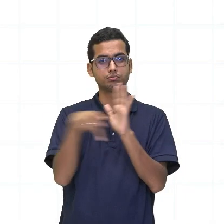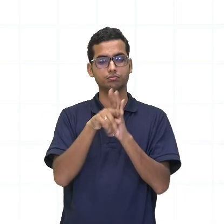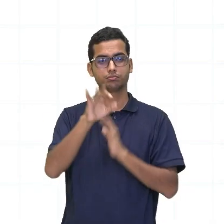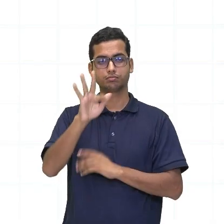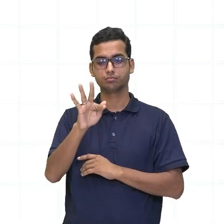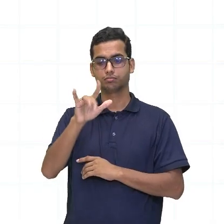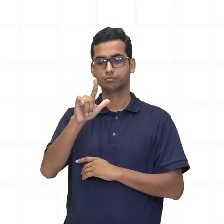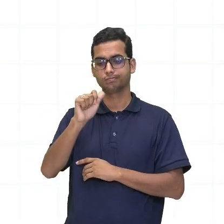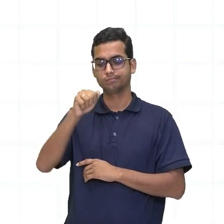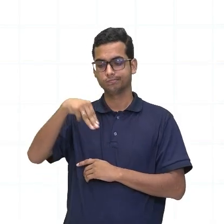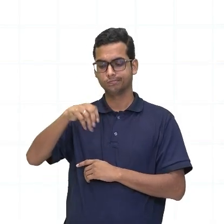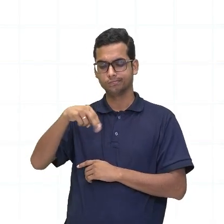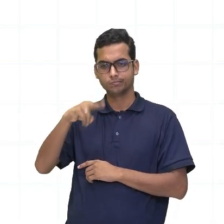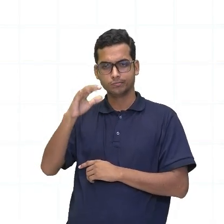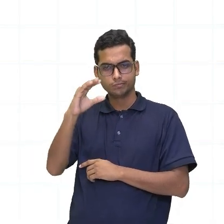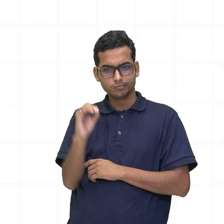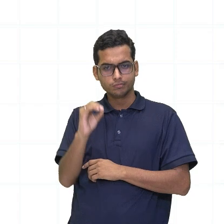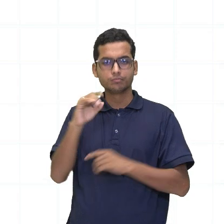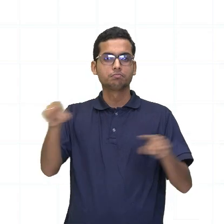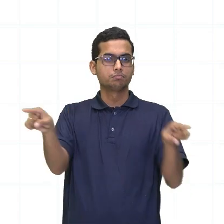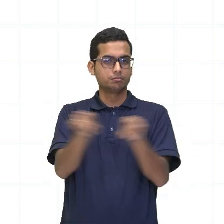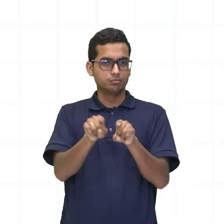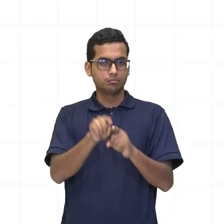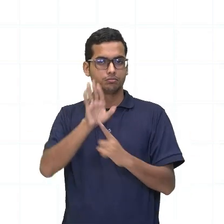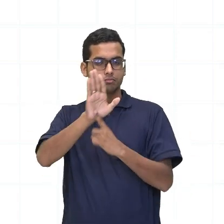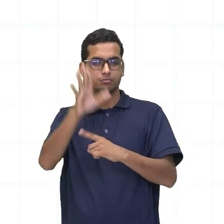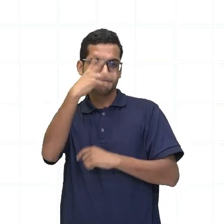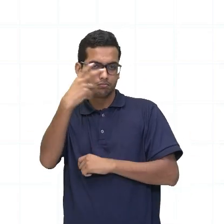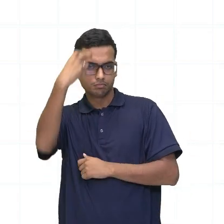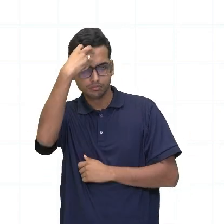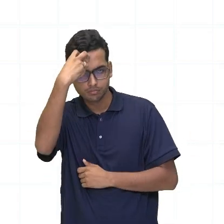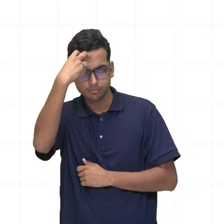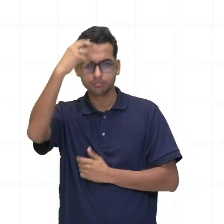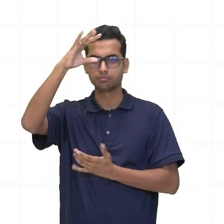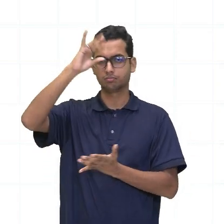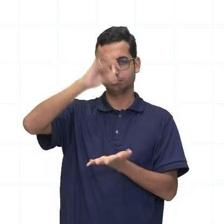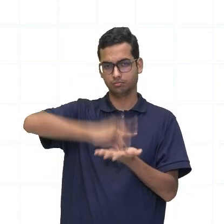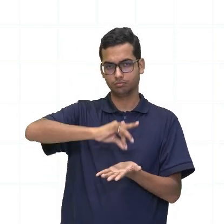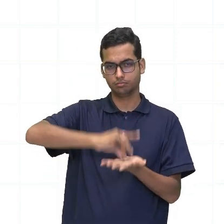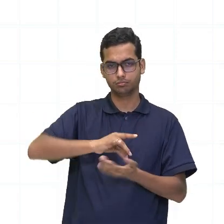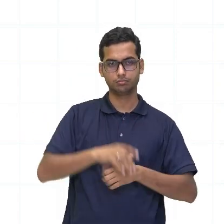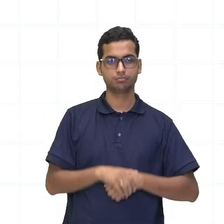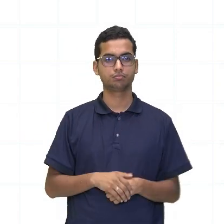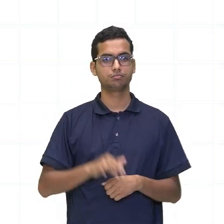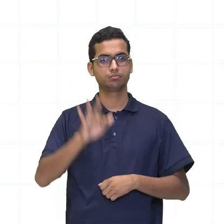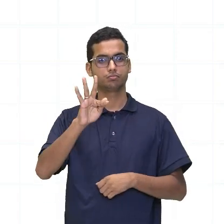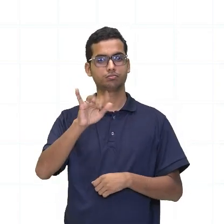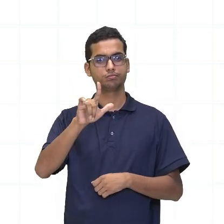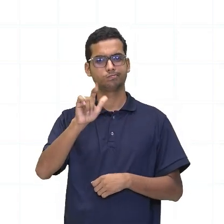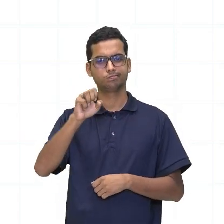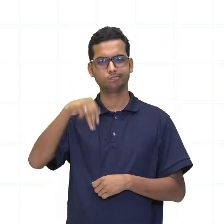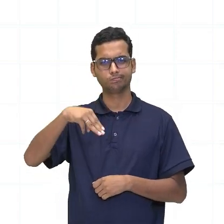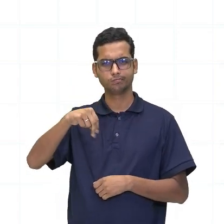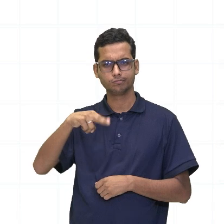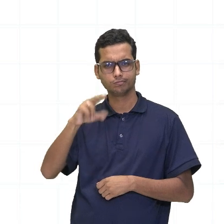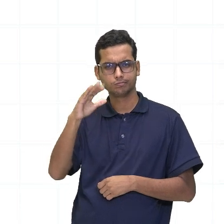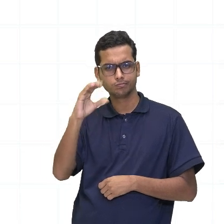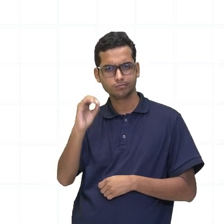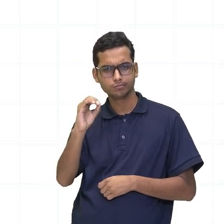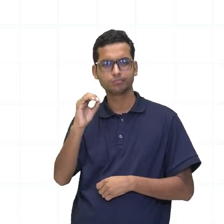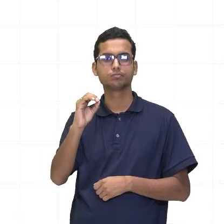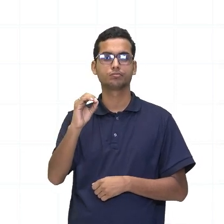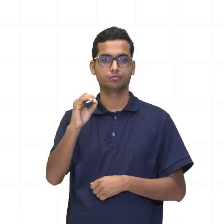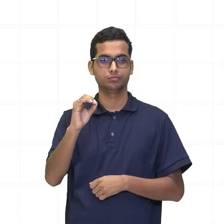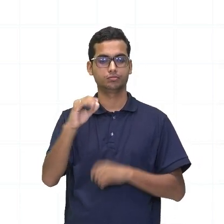Mas também ele envolve a questão cultural. Então, o flamenco é originário da Andaluzia, né, Espanha.